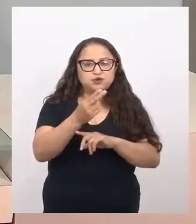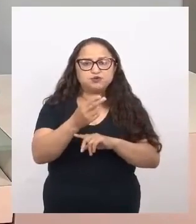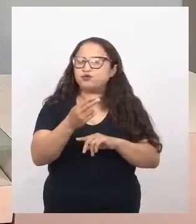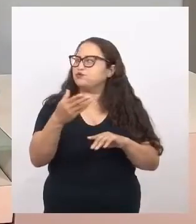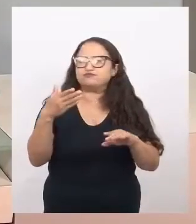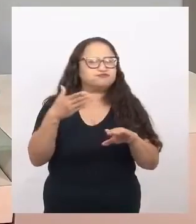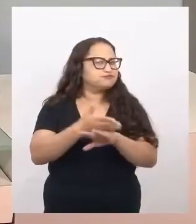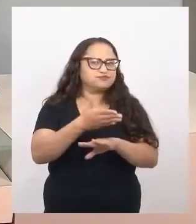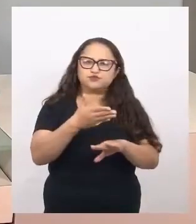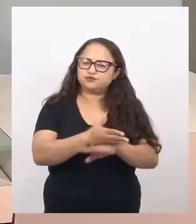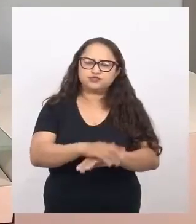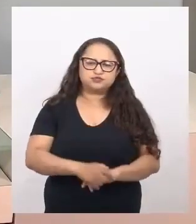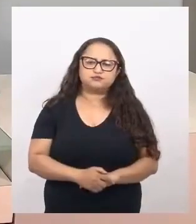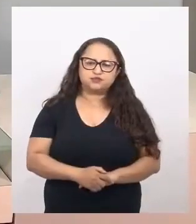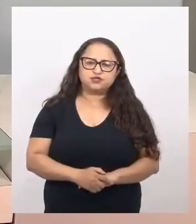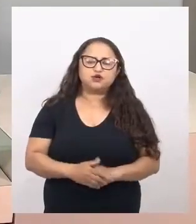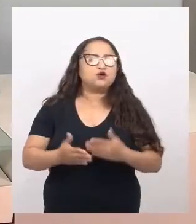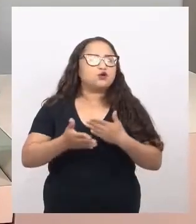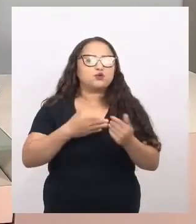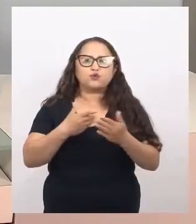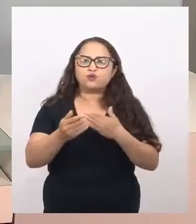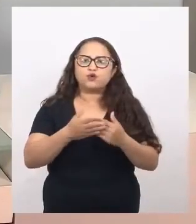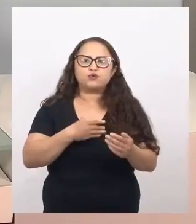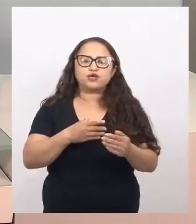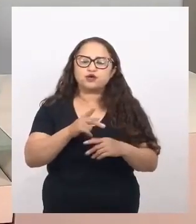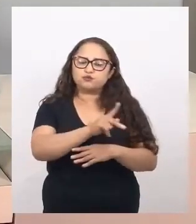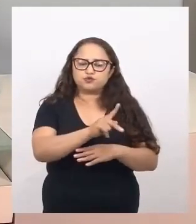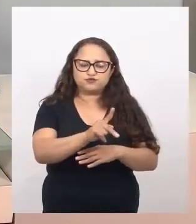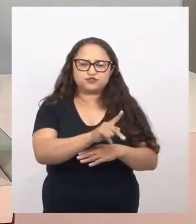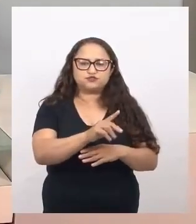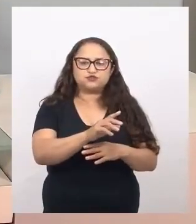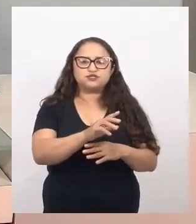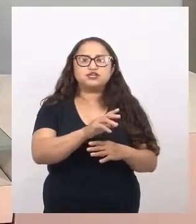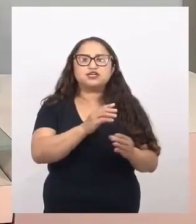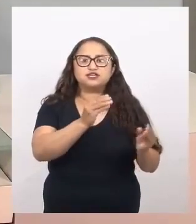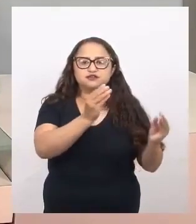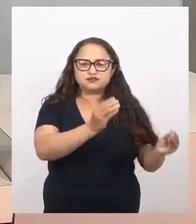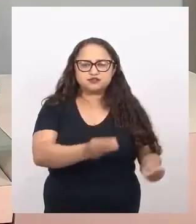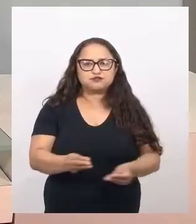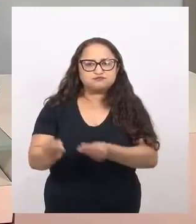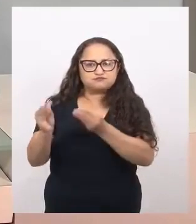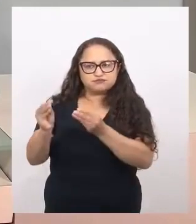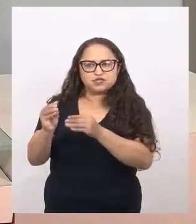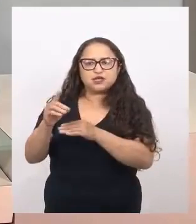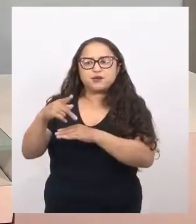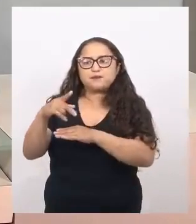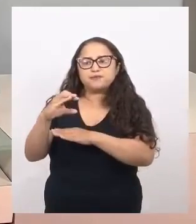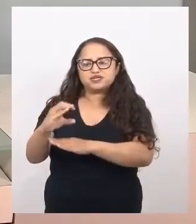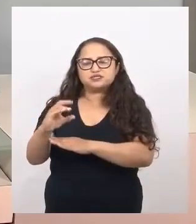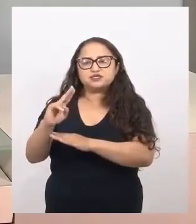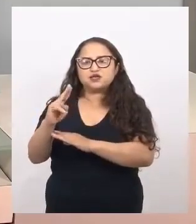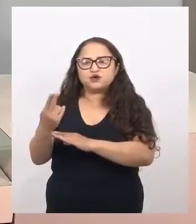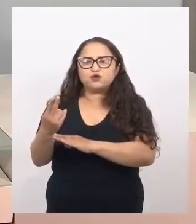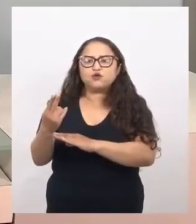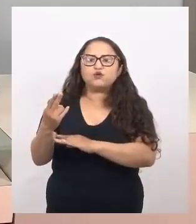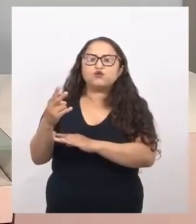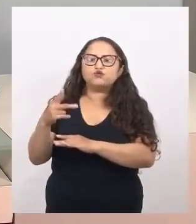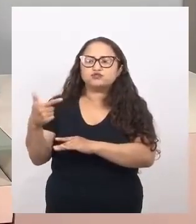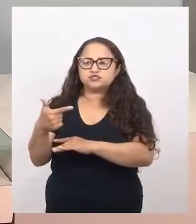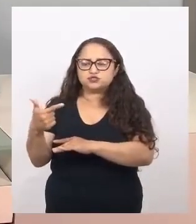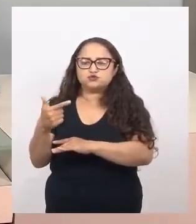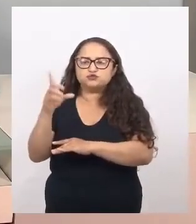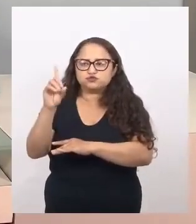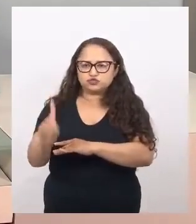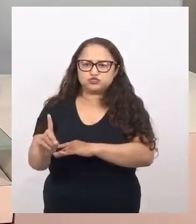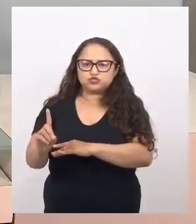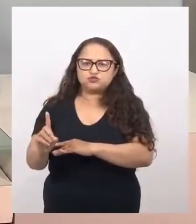precisa? Não, qualquer docente que estiver sendo designado como vice, como PC, ele não participa agora do processo de atribuição inicial. Ele deixa